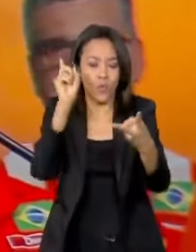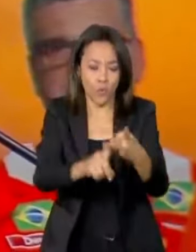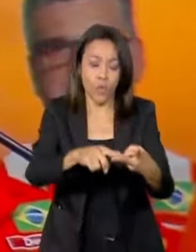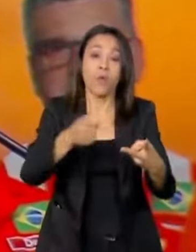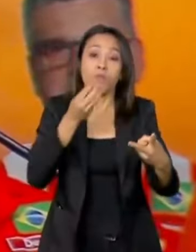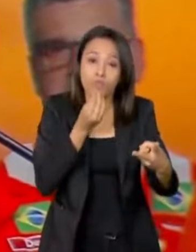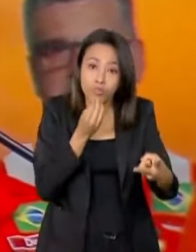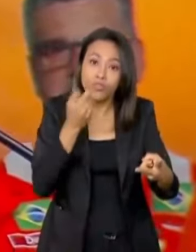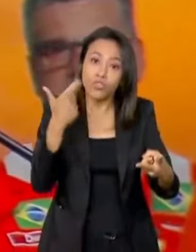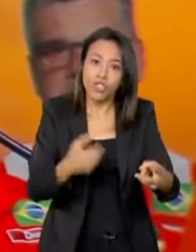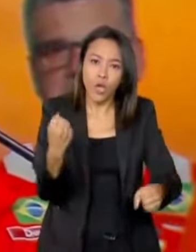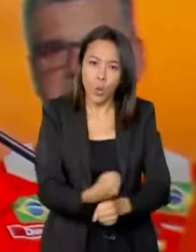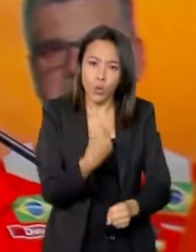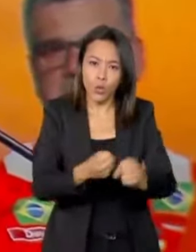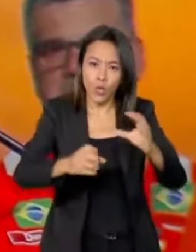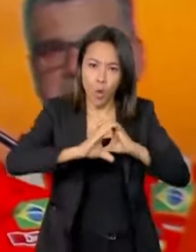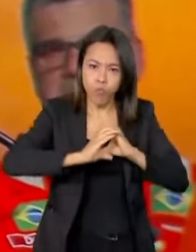gente poderia produzir